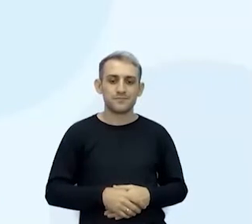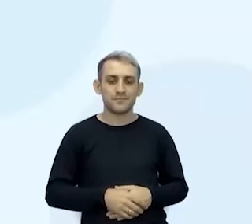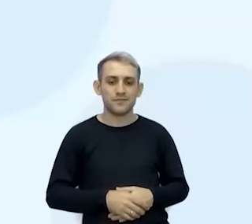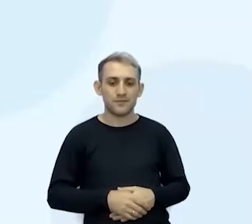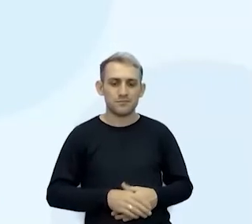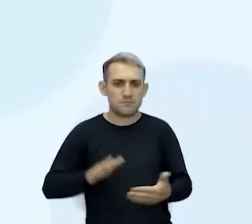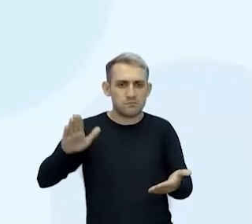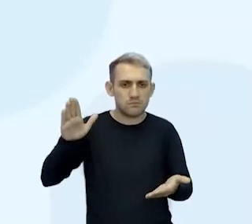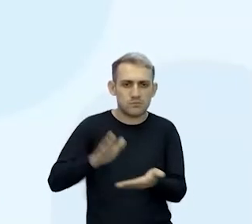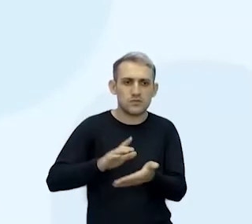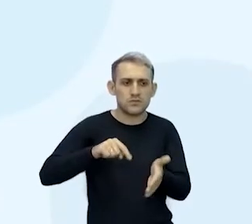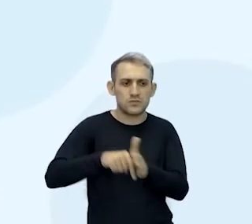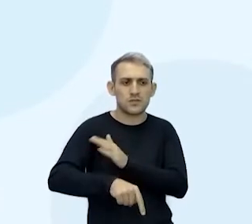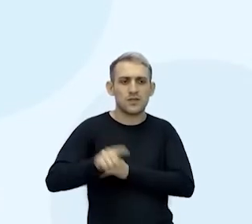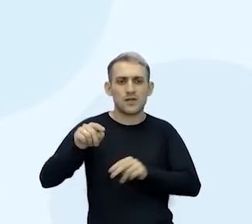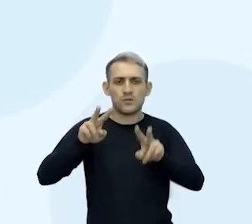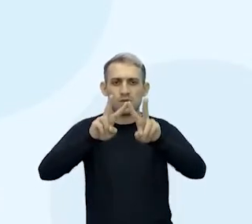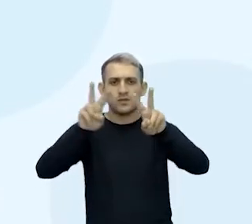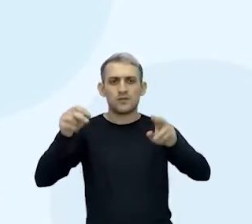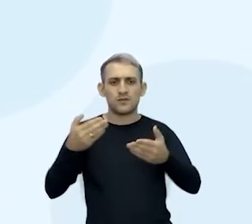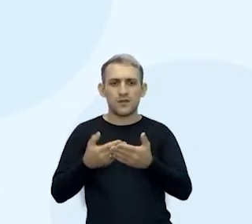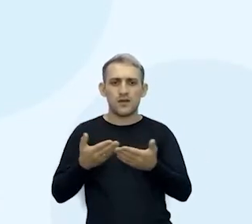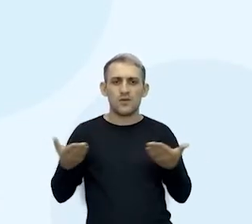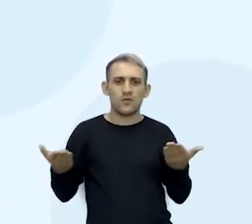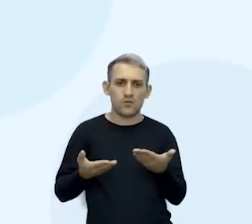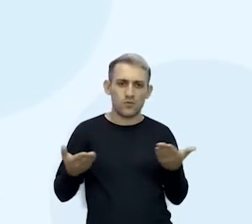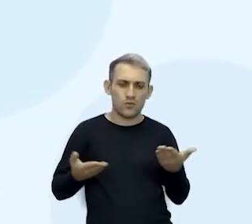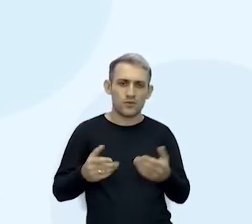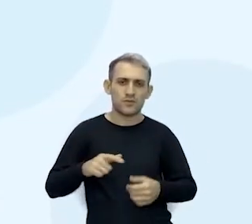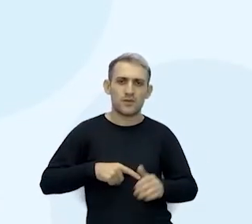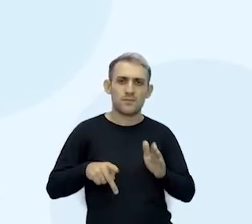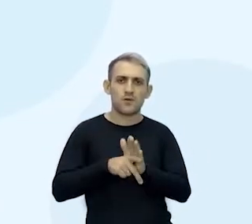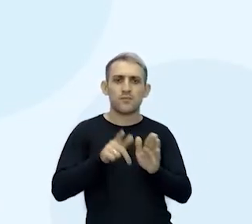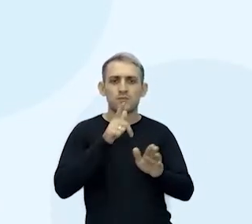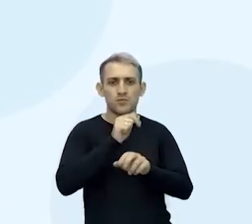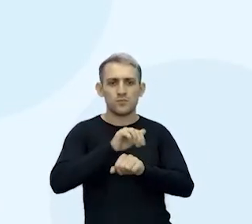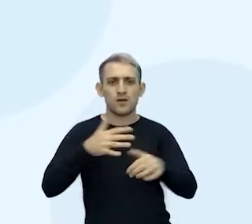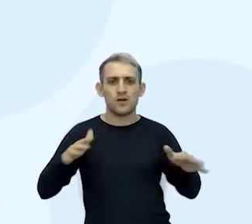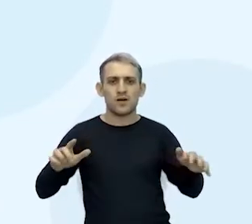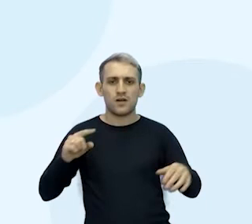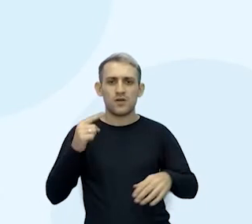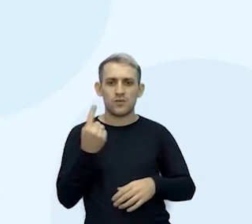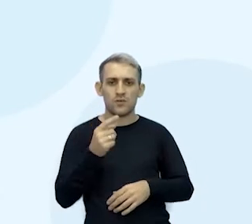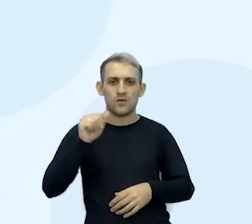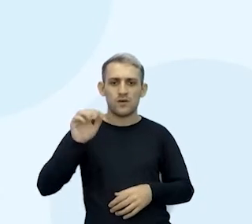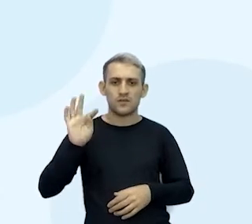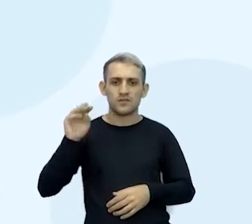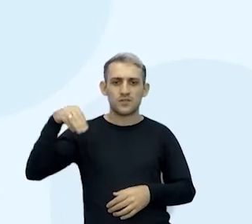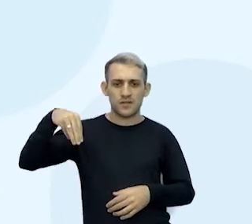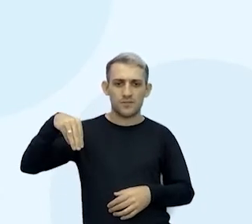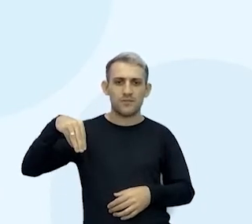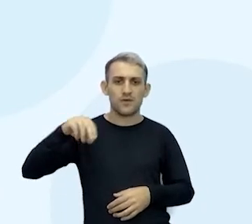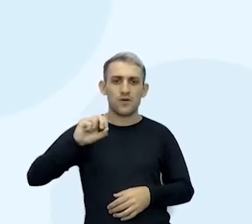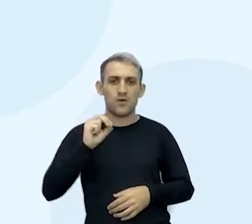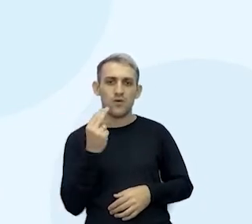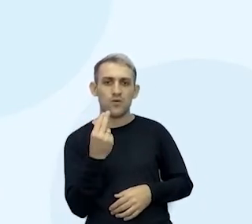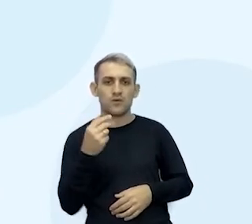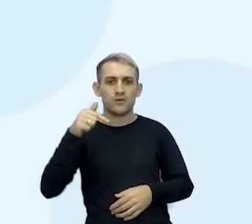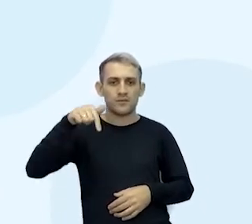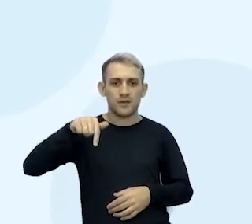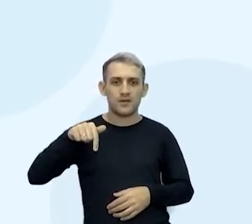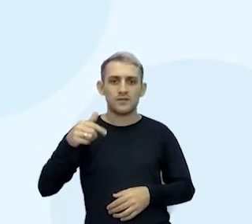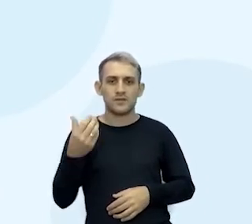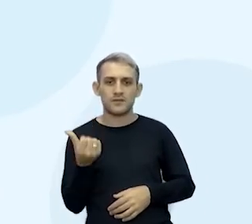nas profundezas, que é o tema da nossa aula, pressão no nível do mar é de 1 atmosfera, ou